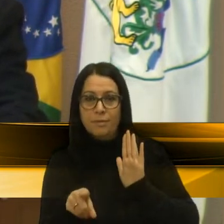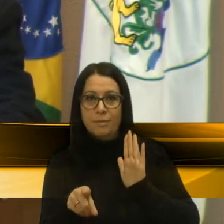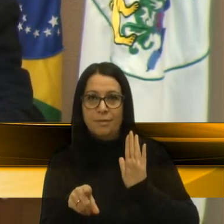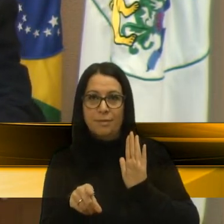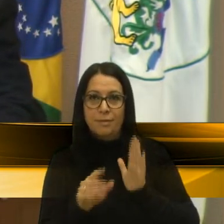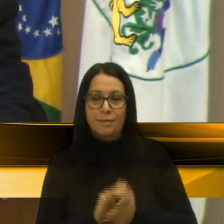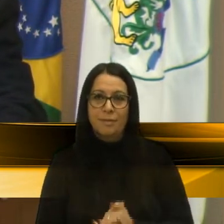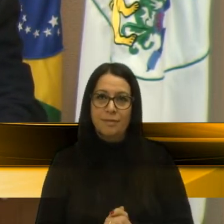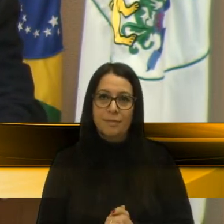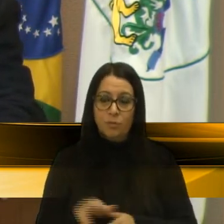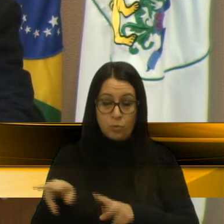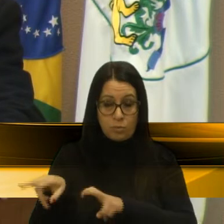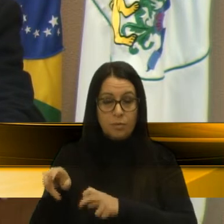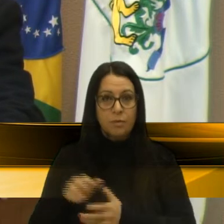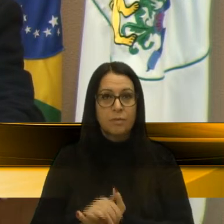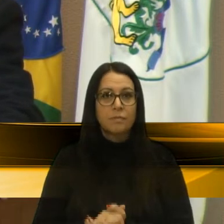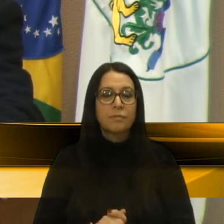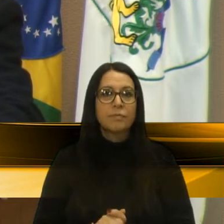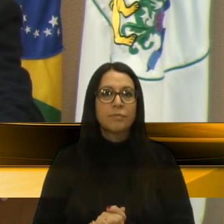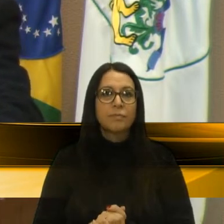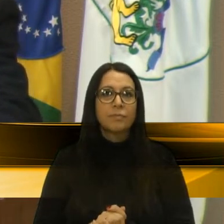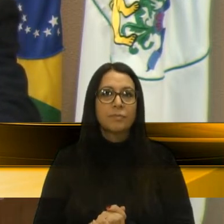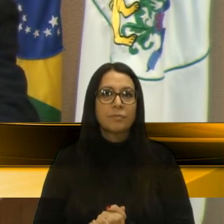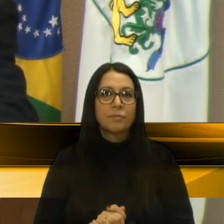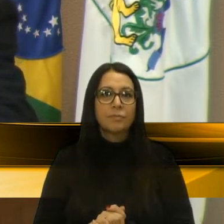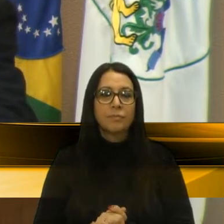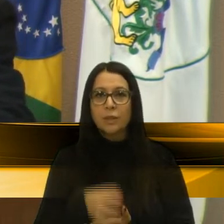nos últimos 20 anos nunca teve problema,